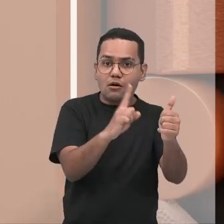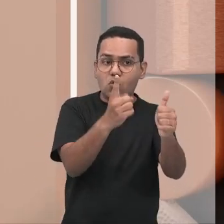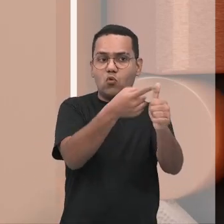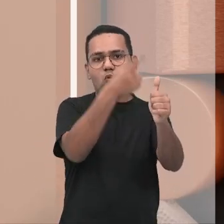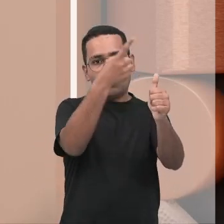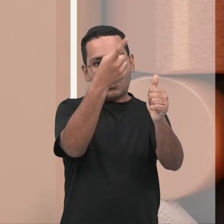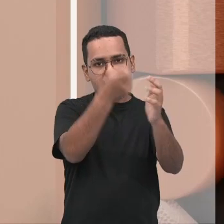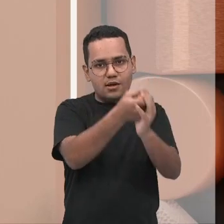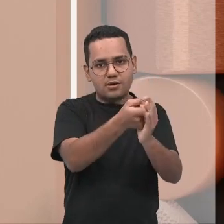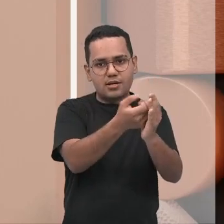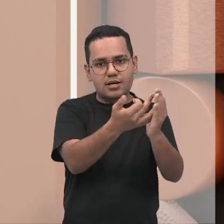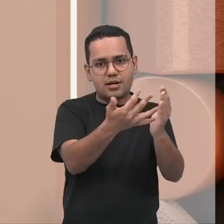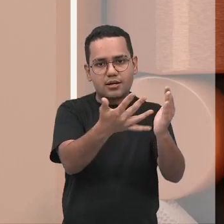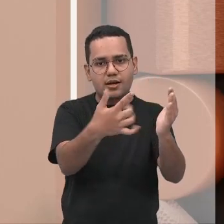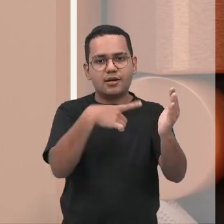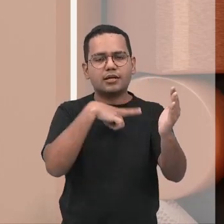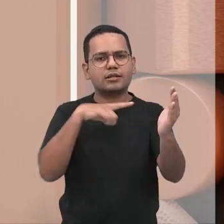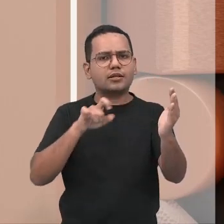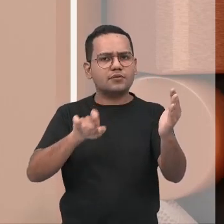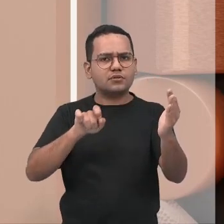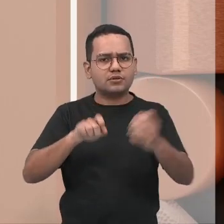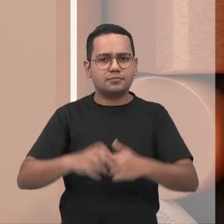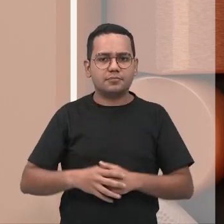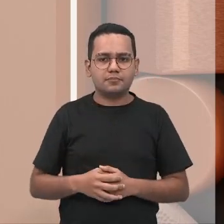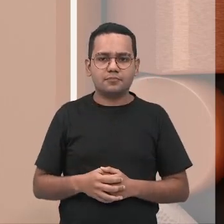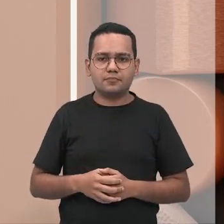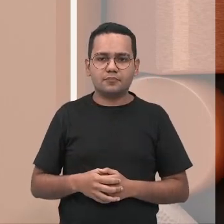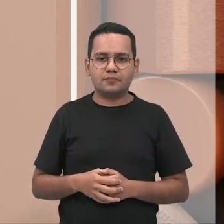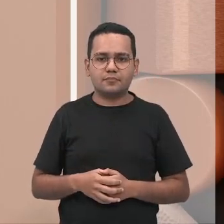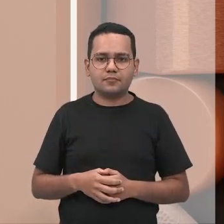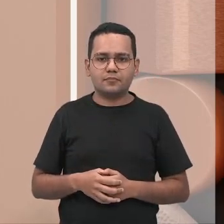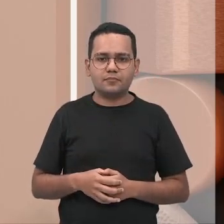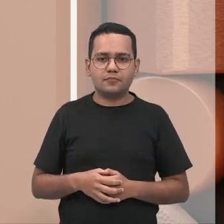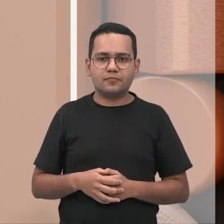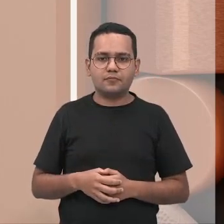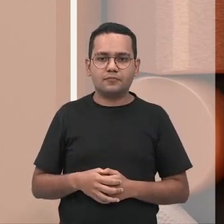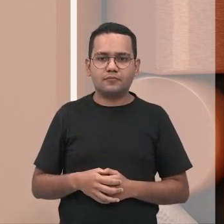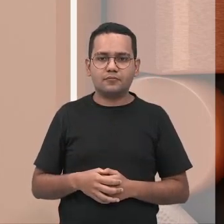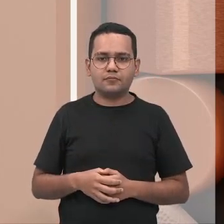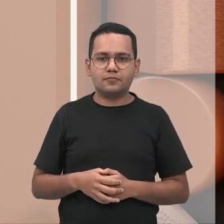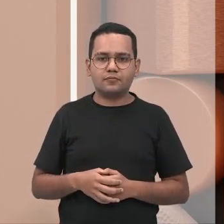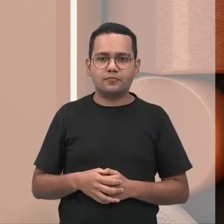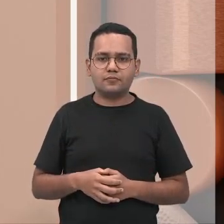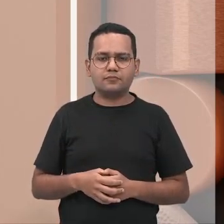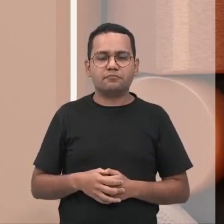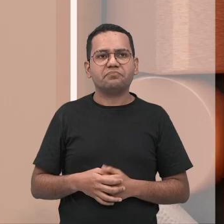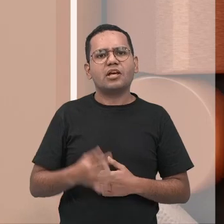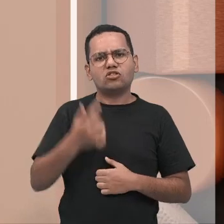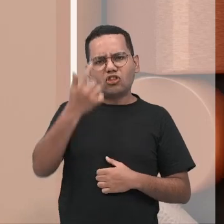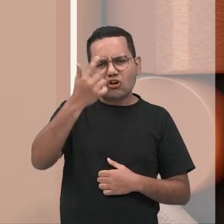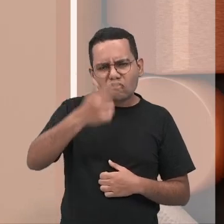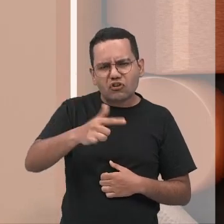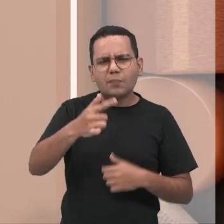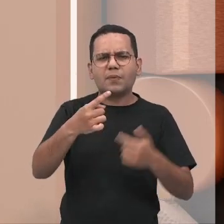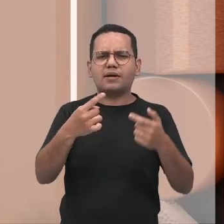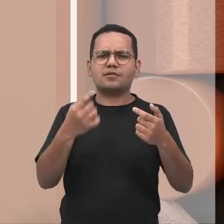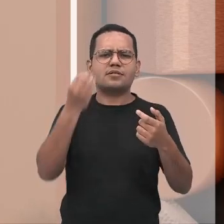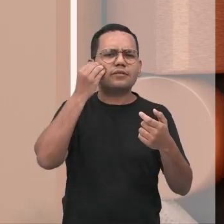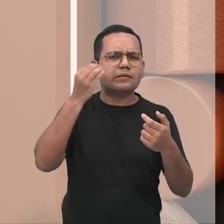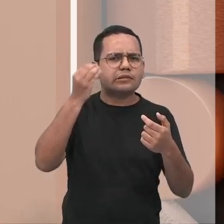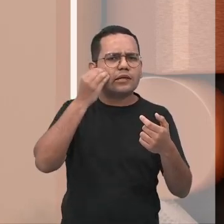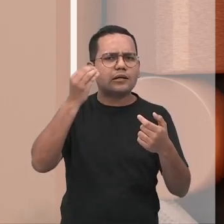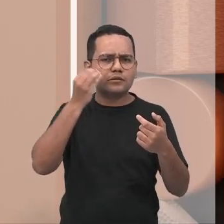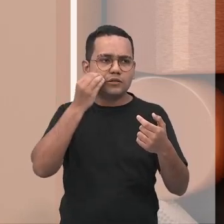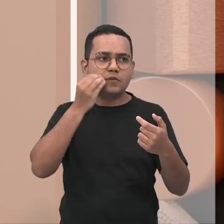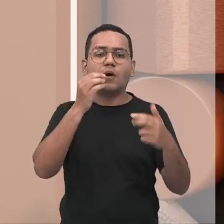fatores que irão motivar uma revanche, digamos assim, da Alemanha, que culminaria ali com a